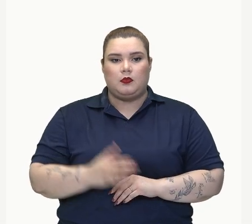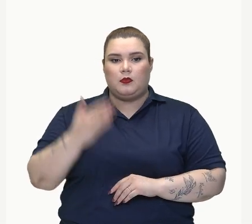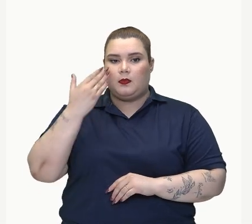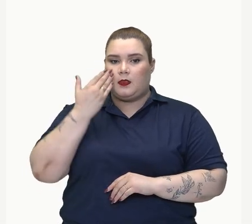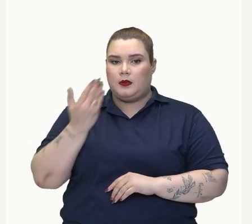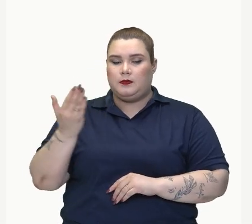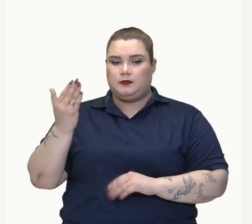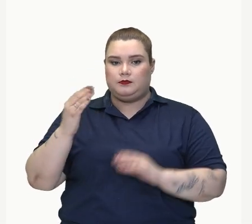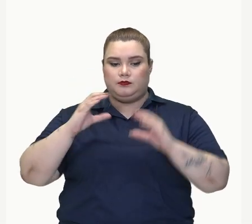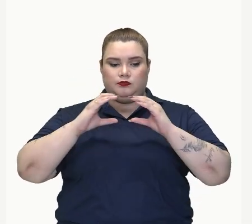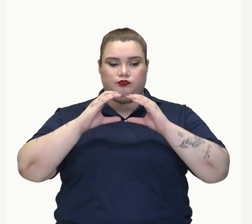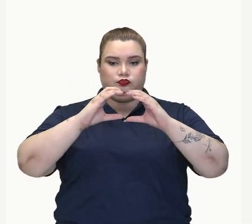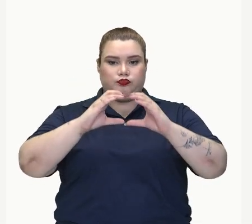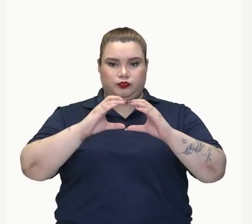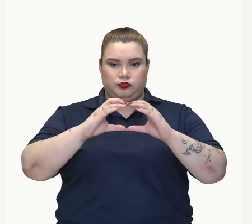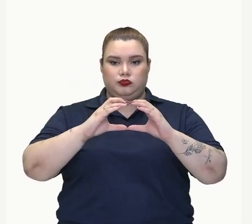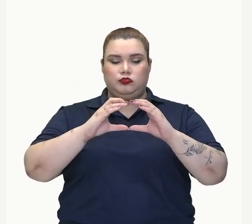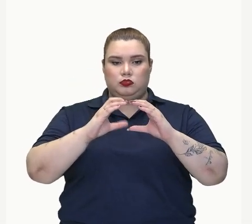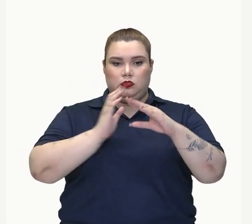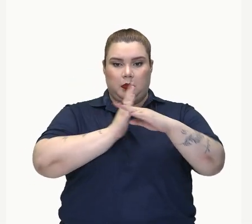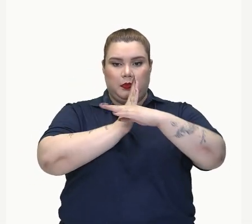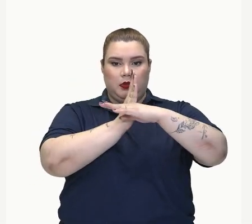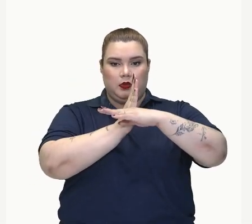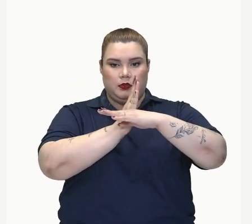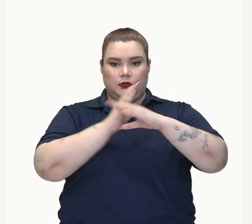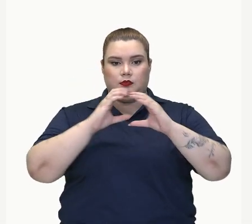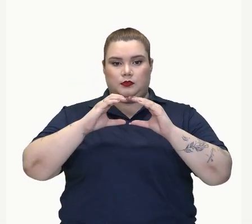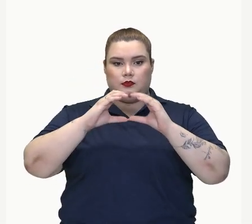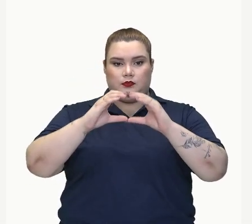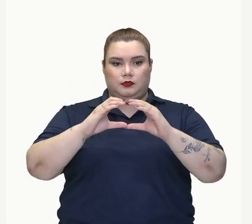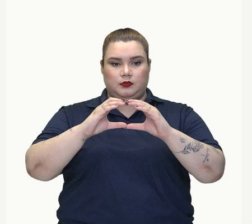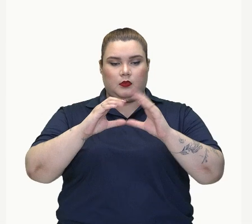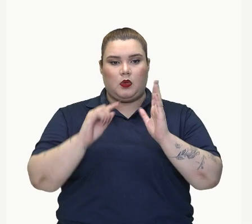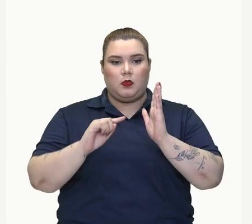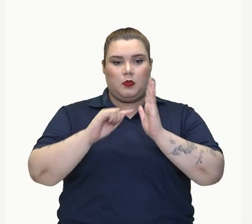elipse horizontal, tá? Com o seu centro